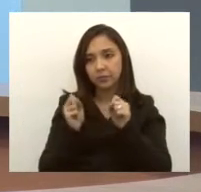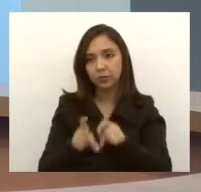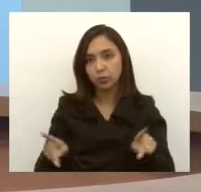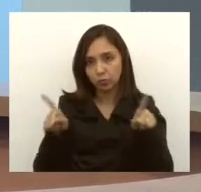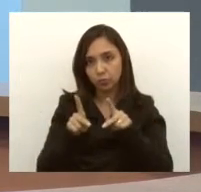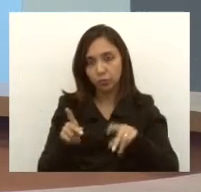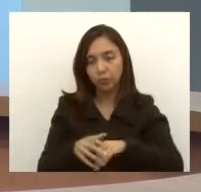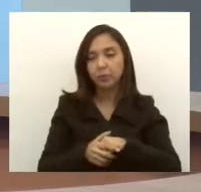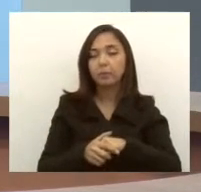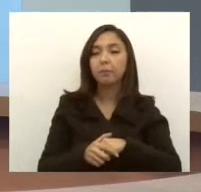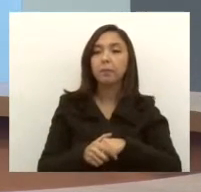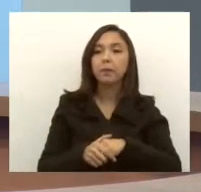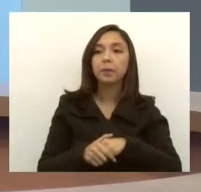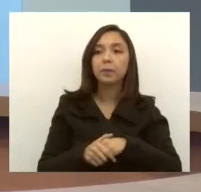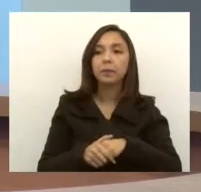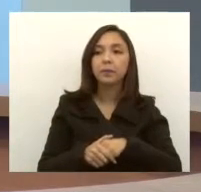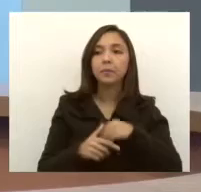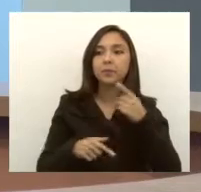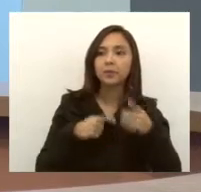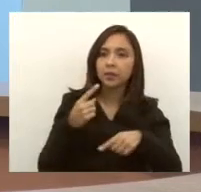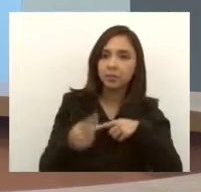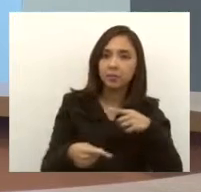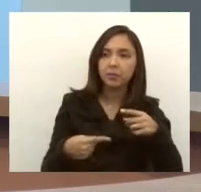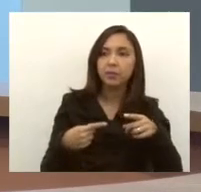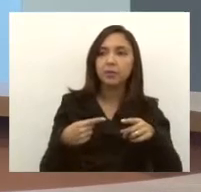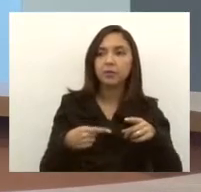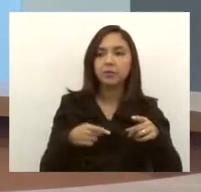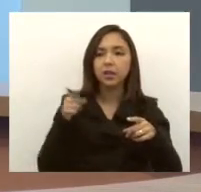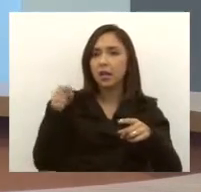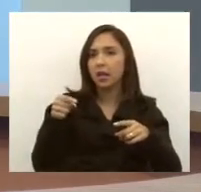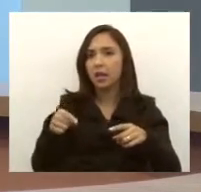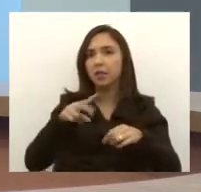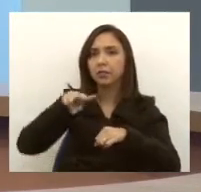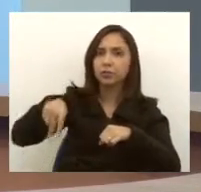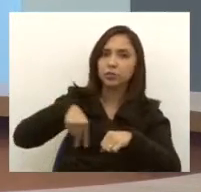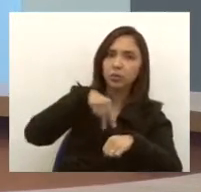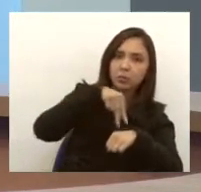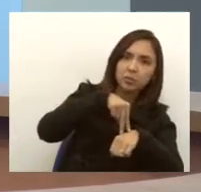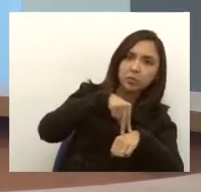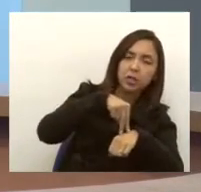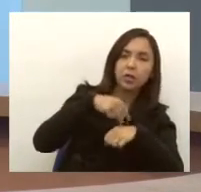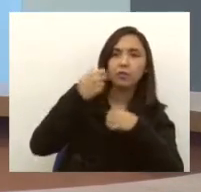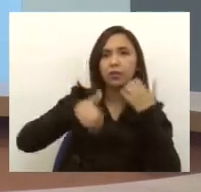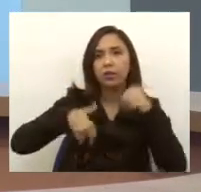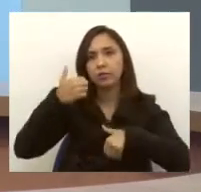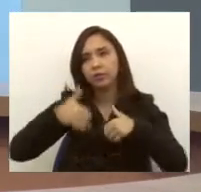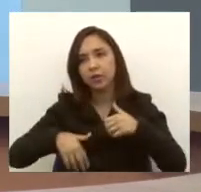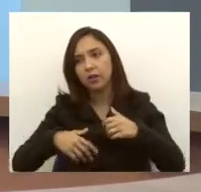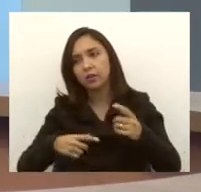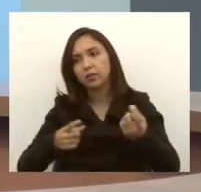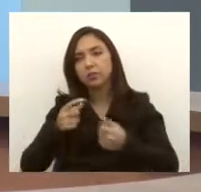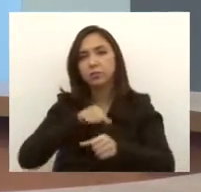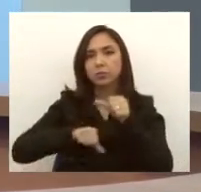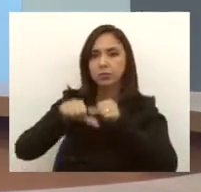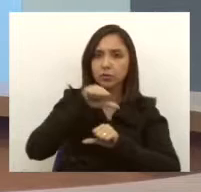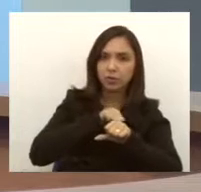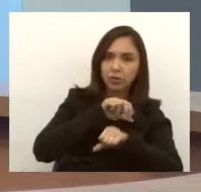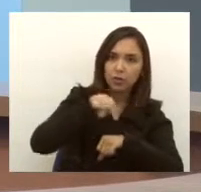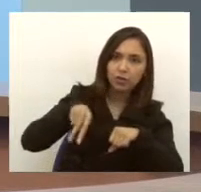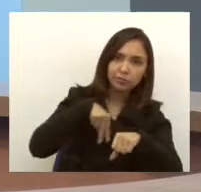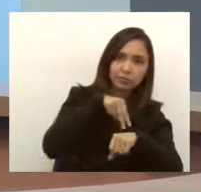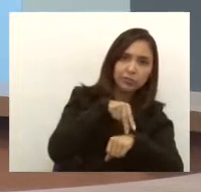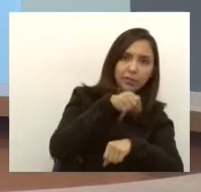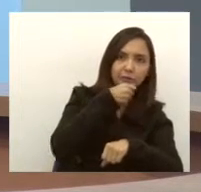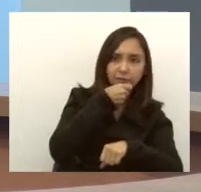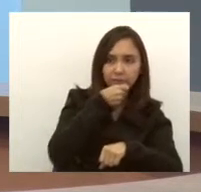E aí, na sequência, um movimento estranho aqui, sobe o Geraldo, fala bastante, volta, movimenta a tribuna, sobe outro,